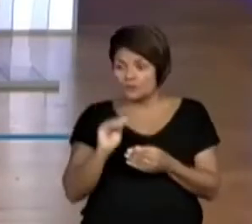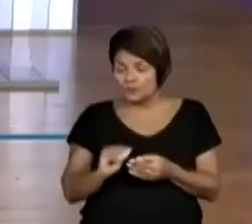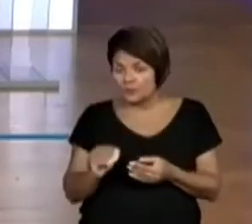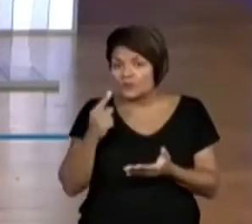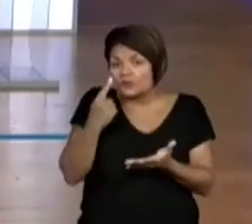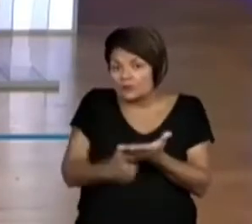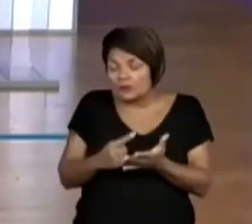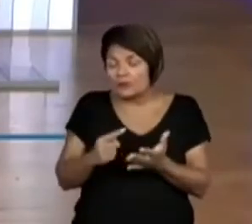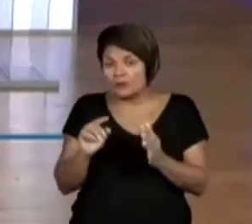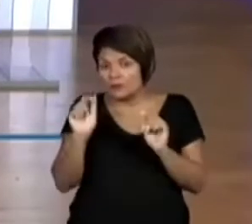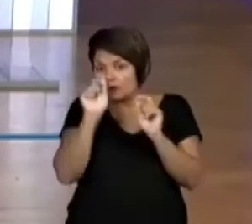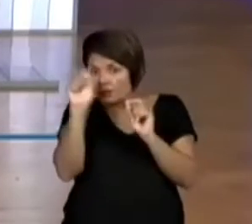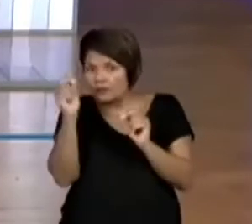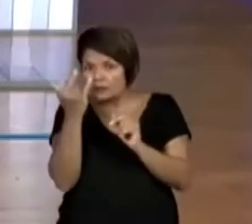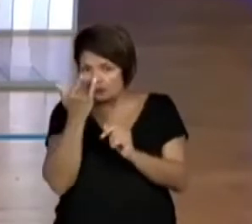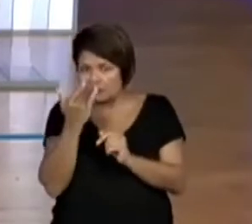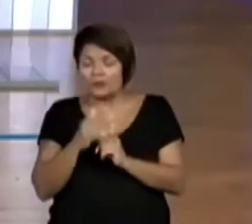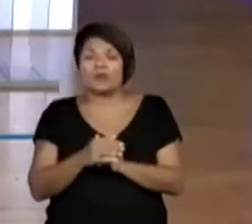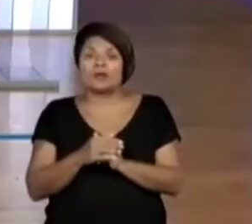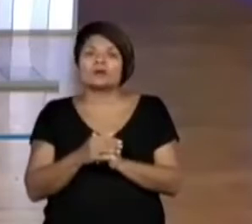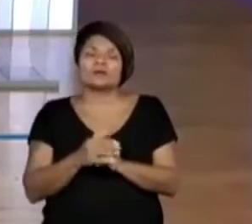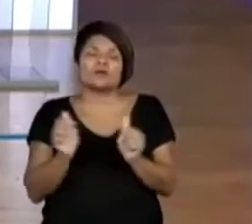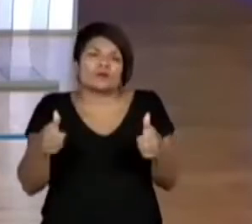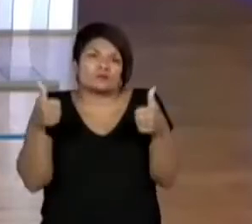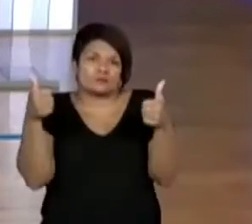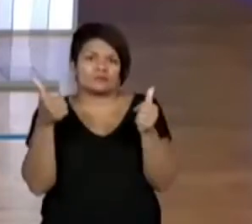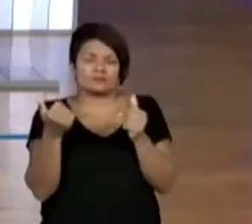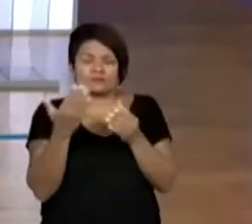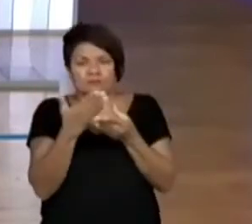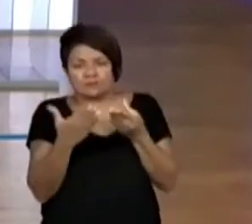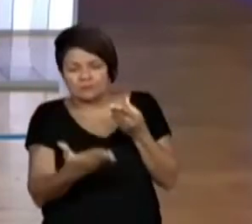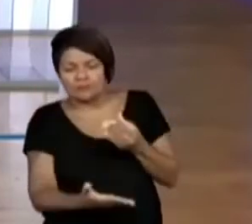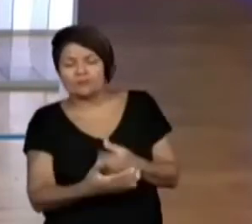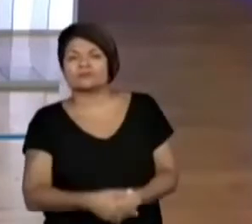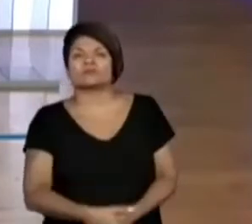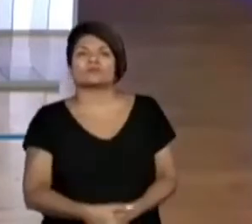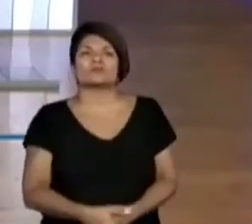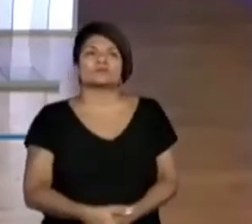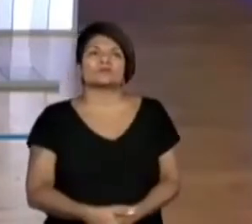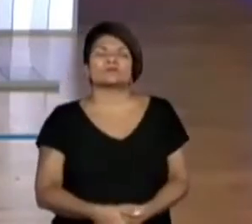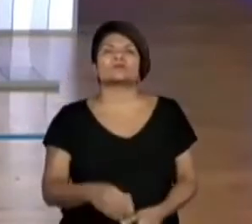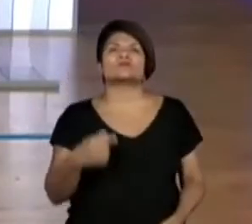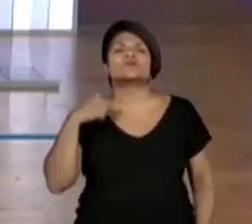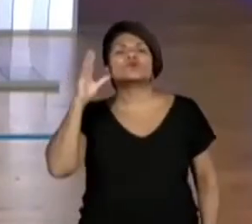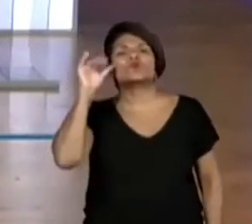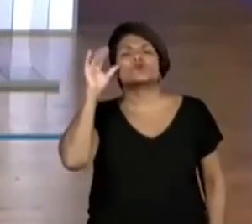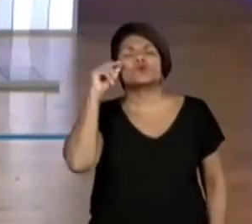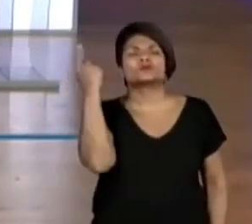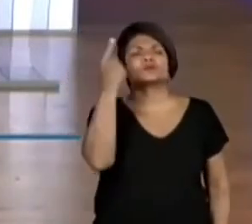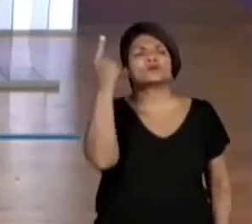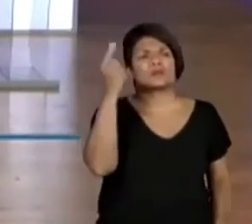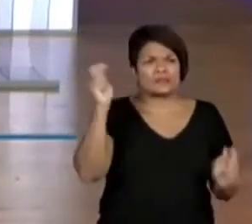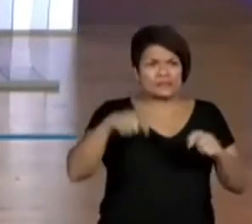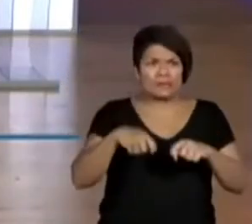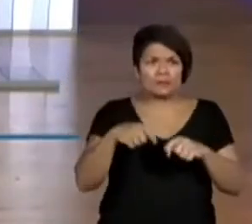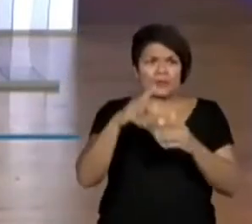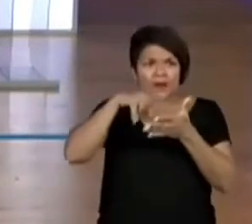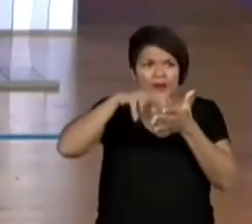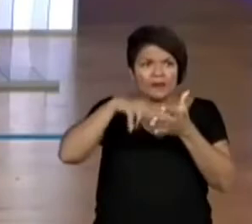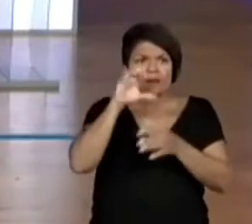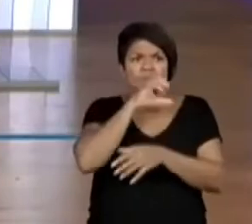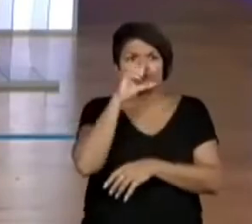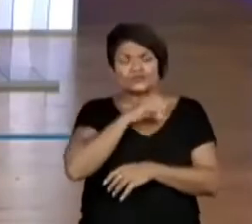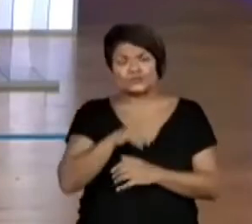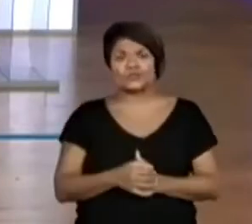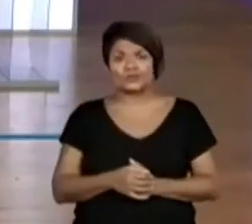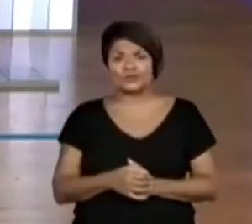Isso mesmo. E agora eu fiquei curiosa para saber qual que era a primeira, professora. Dá para fazer a leitura rapidinho? Vamos fazer a leitura? Eu vou fazer a marca de leitura, eu vou marcar